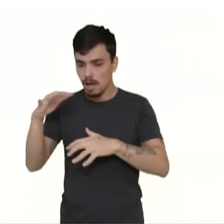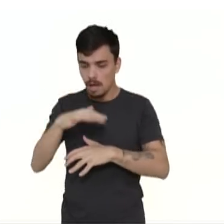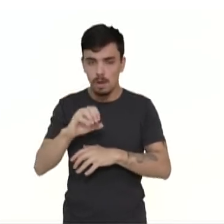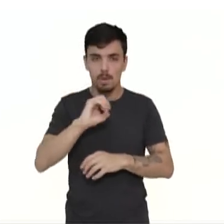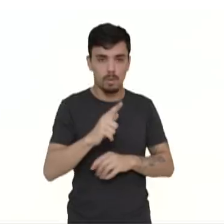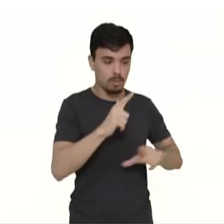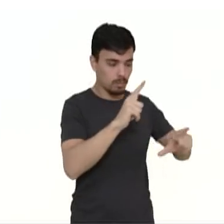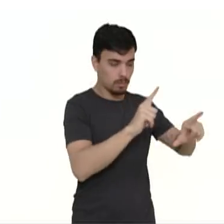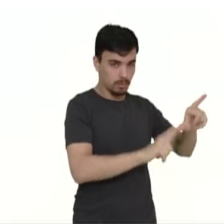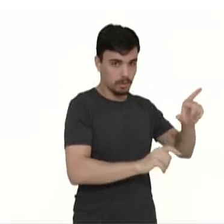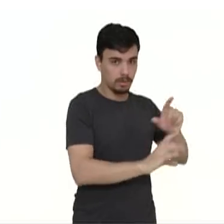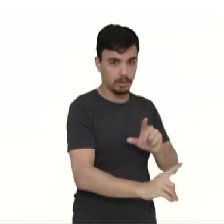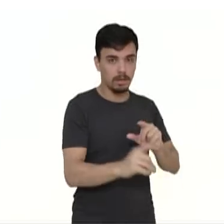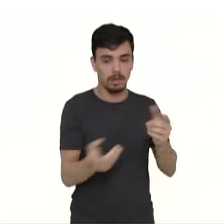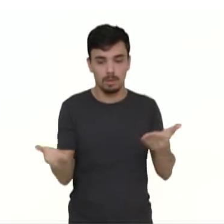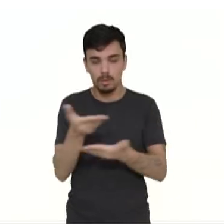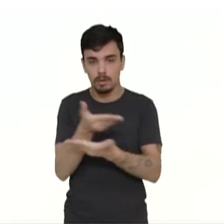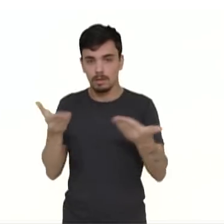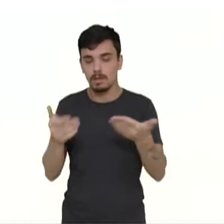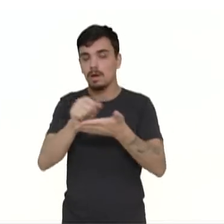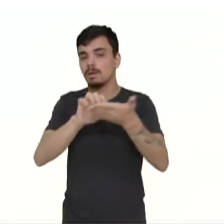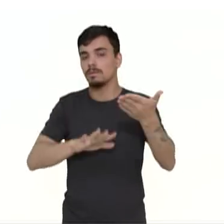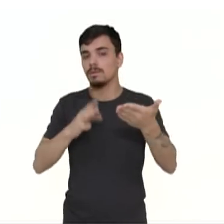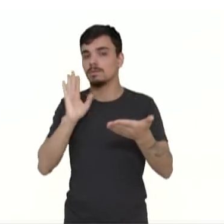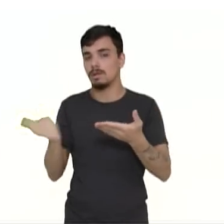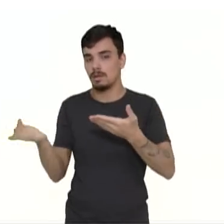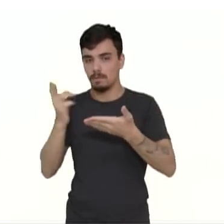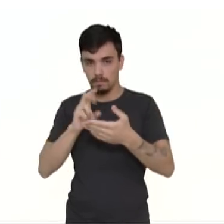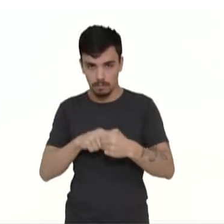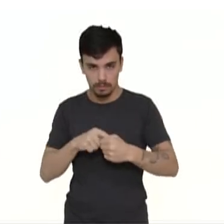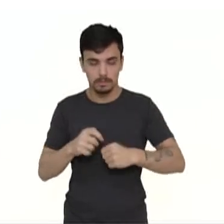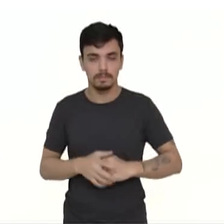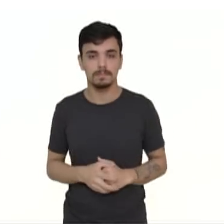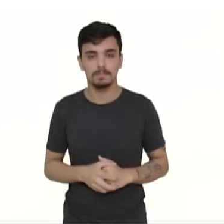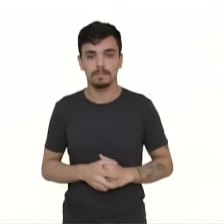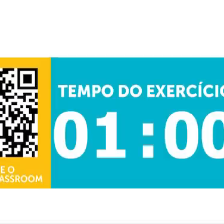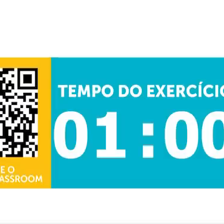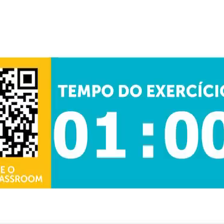alagam e alegam. Mais esse exercício para vocês.